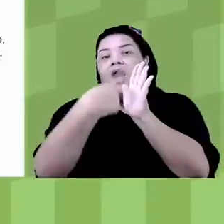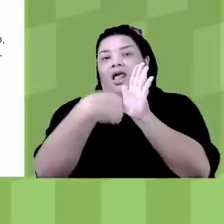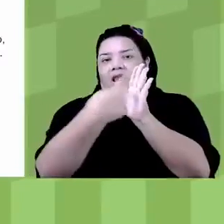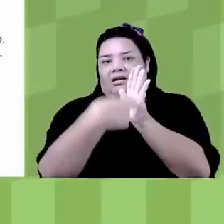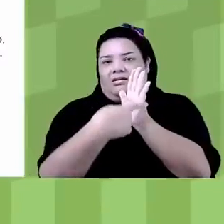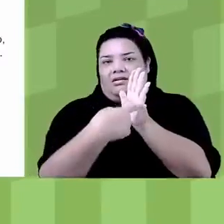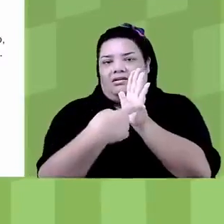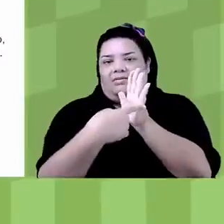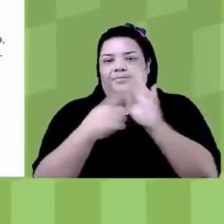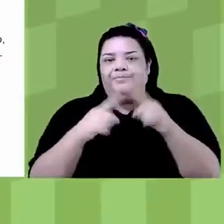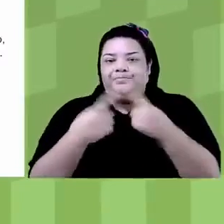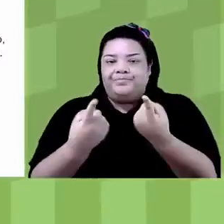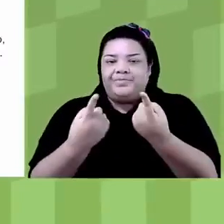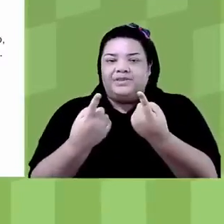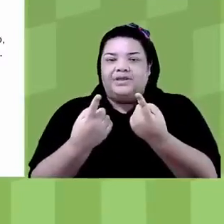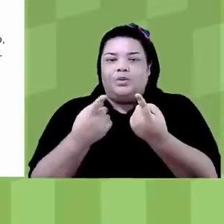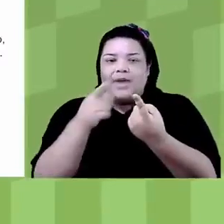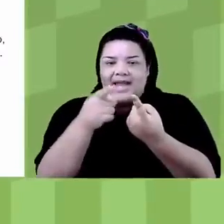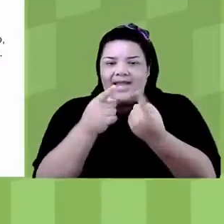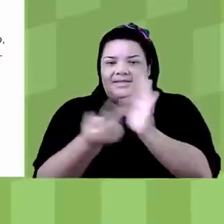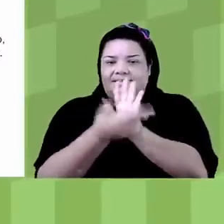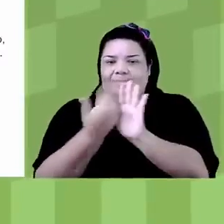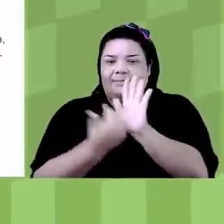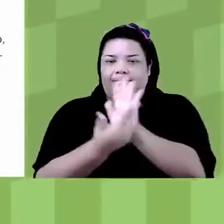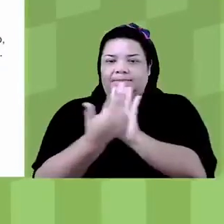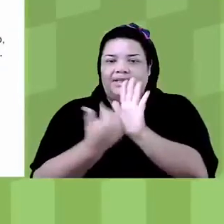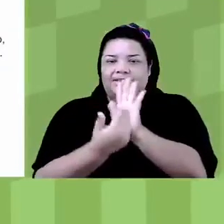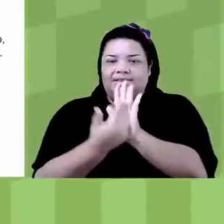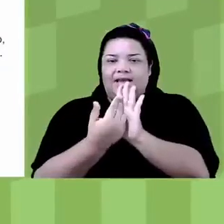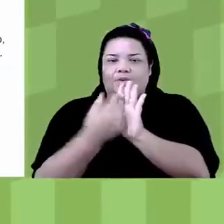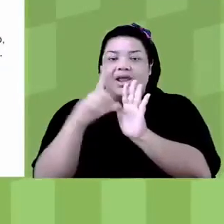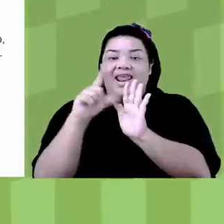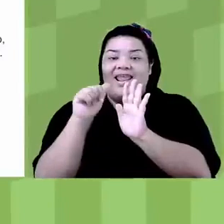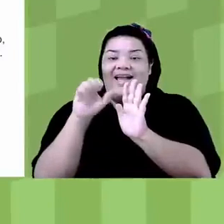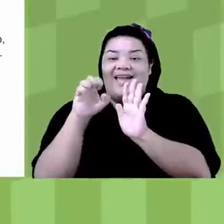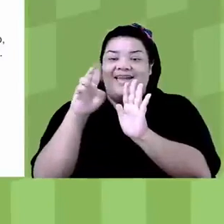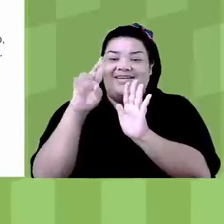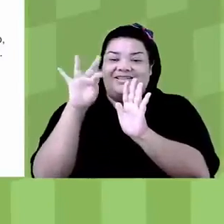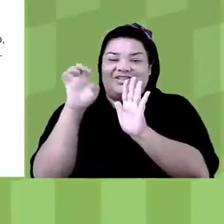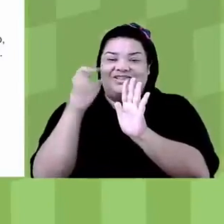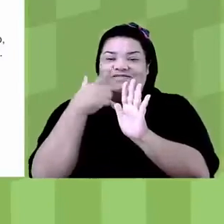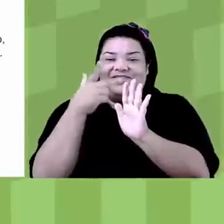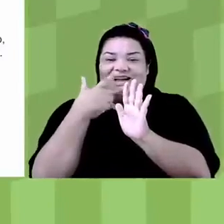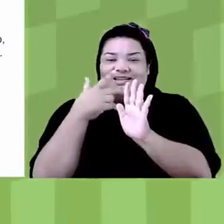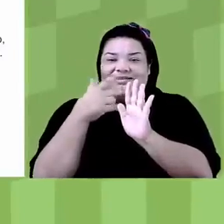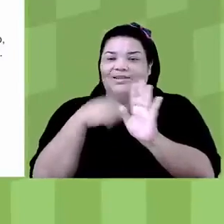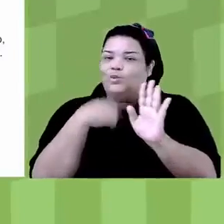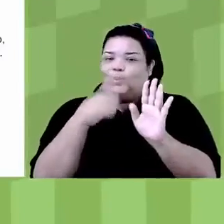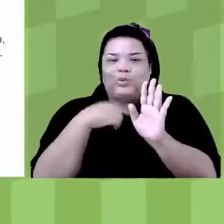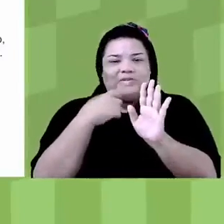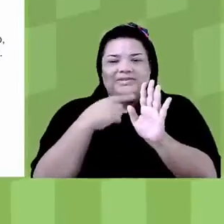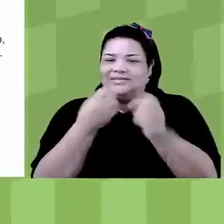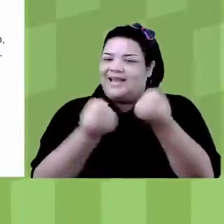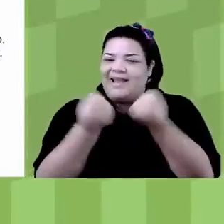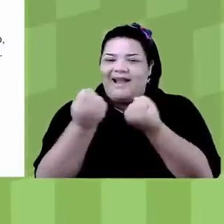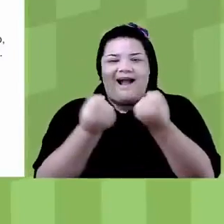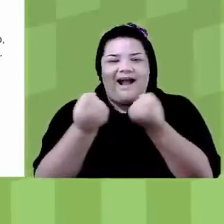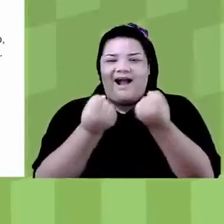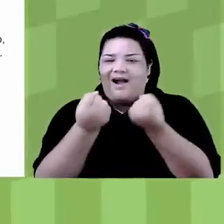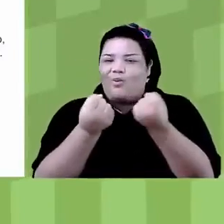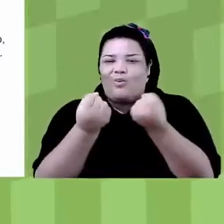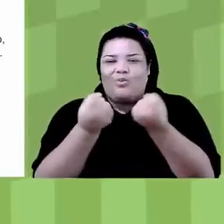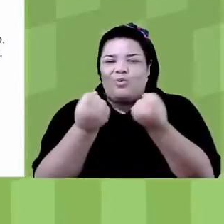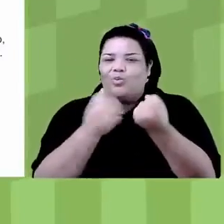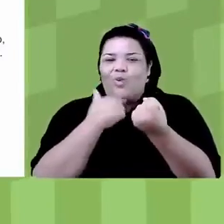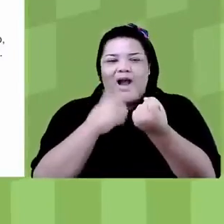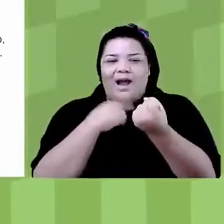essa ilustração do Laerte aponta. O cara diz aqui, não cabe mais nem uns carros nessa cidade. Aí vai um carrinho